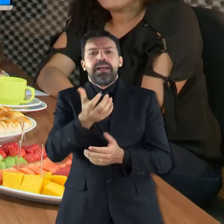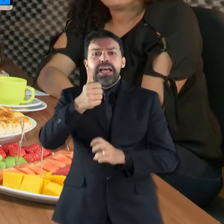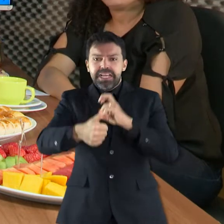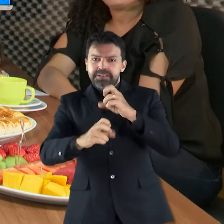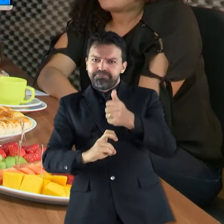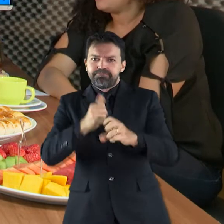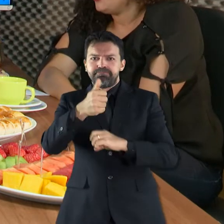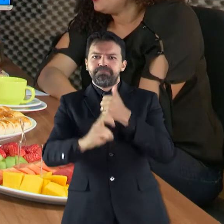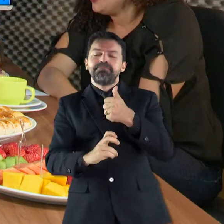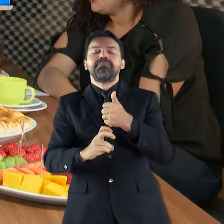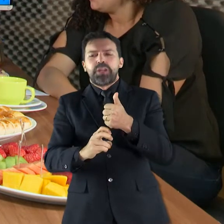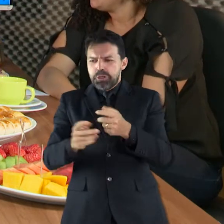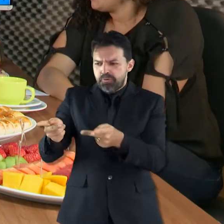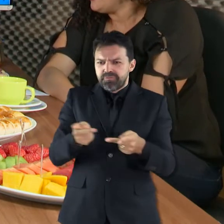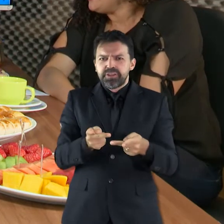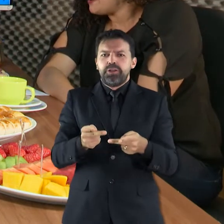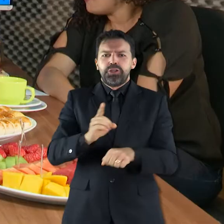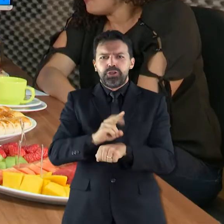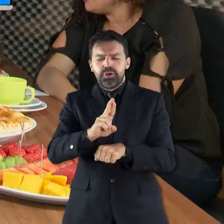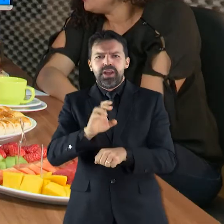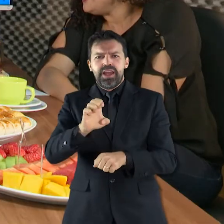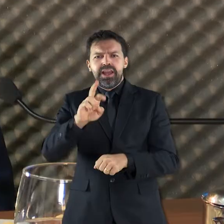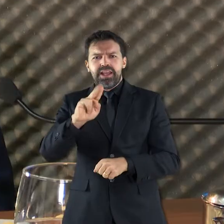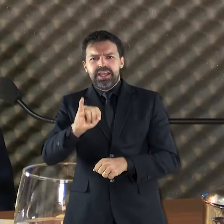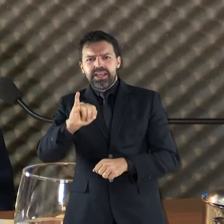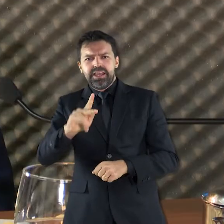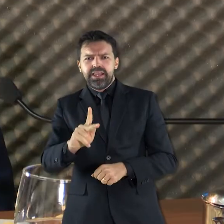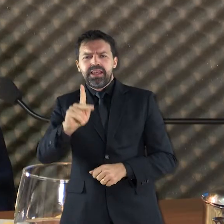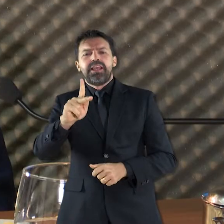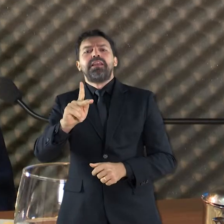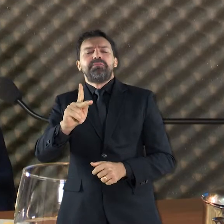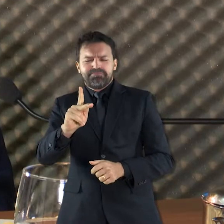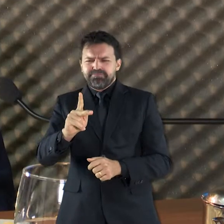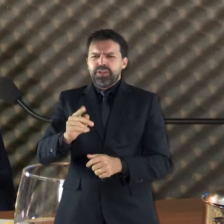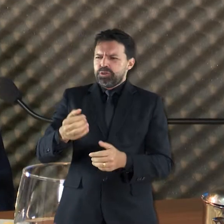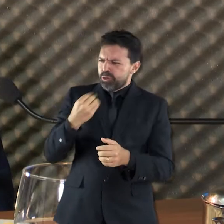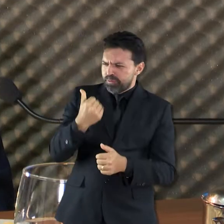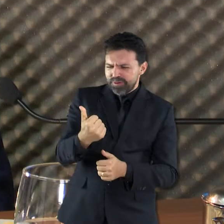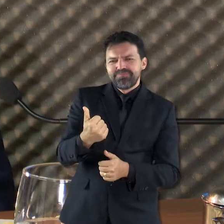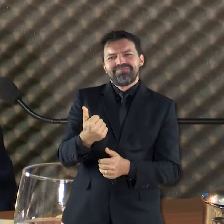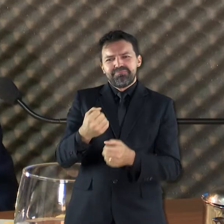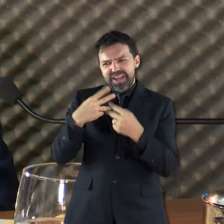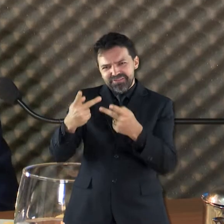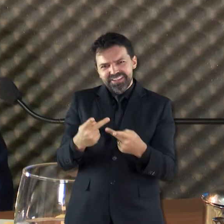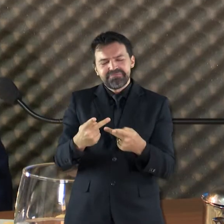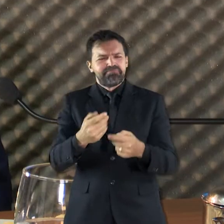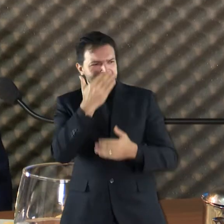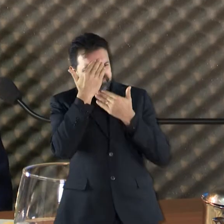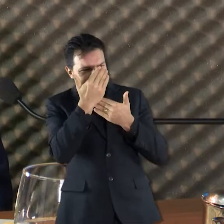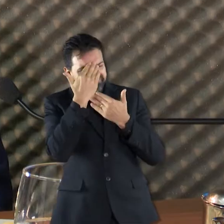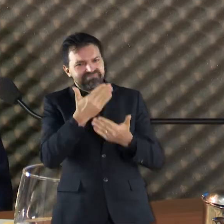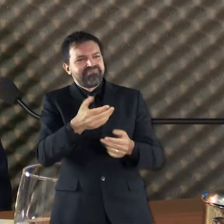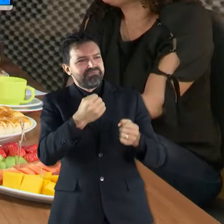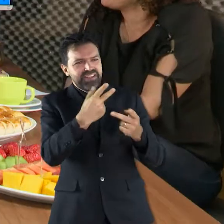trouxe para conversar aqui com a gente o Dr. Eric Cavalcante Linhares Lima. Tudo bom, Dr. Eric? Tudo bem, obrigado. Tudo